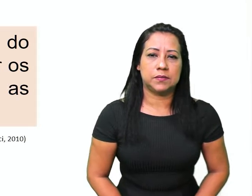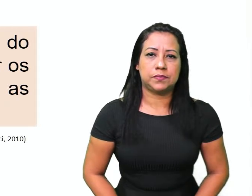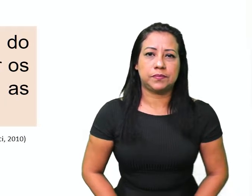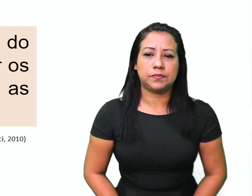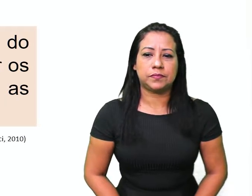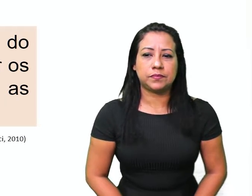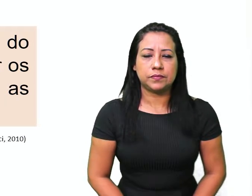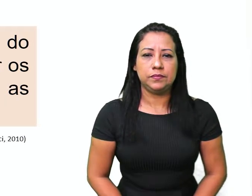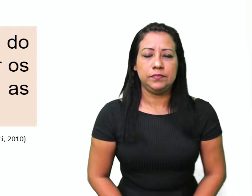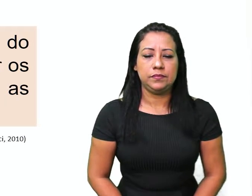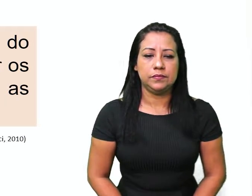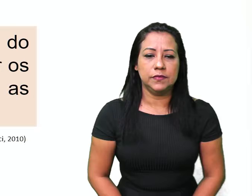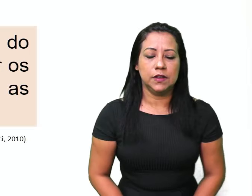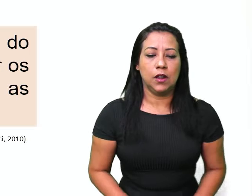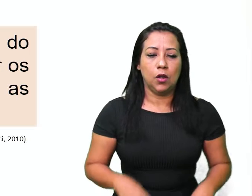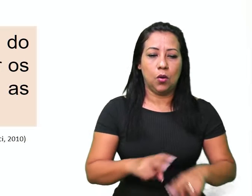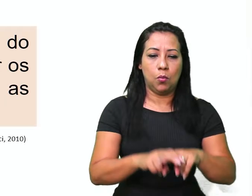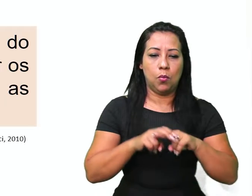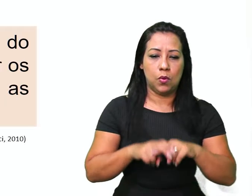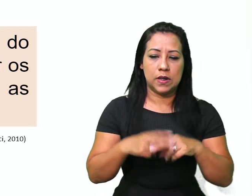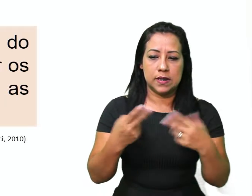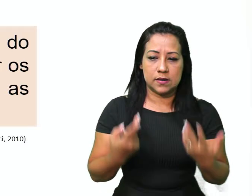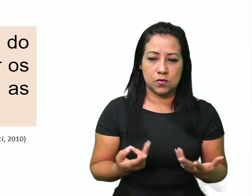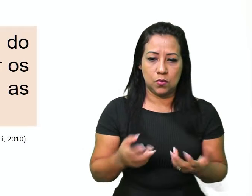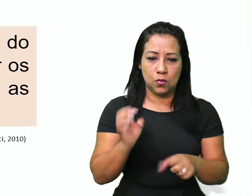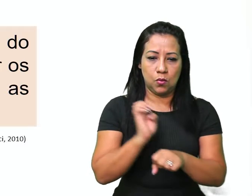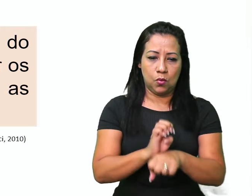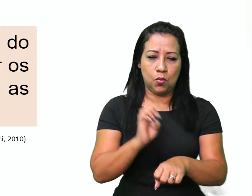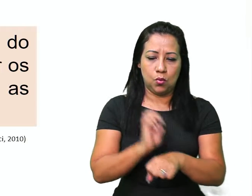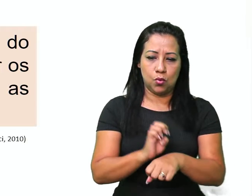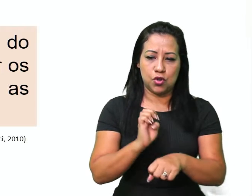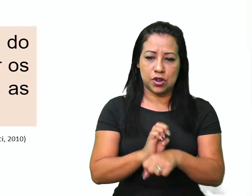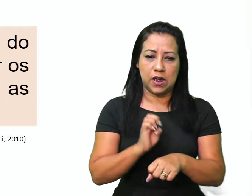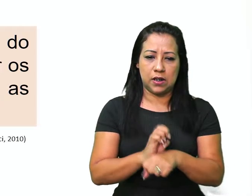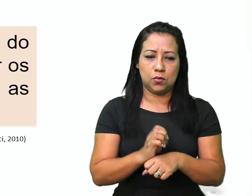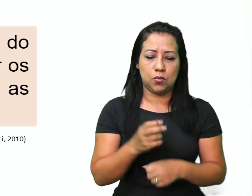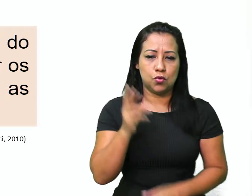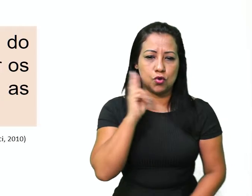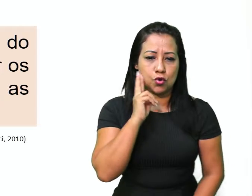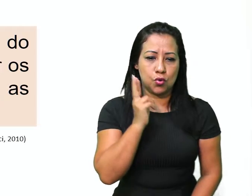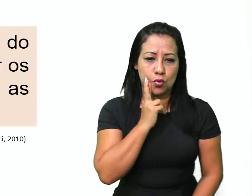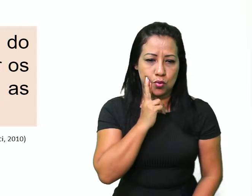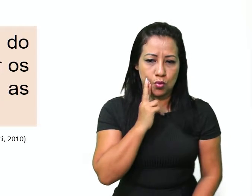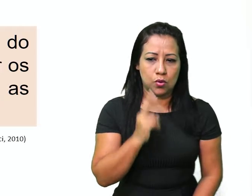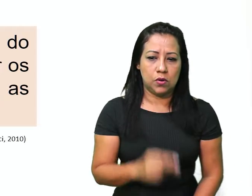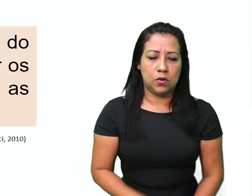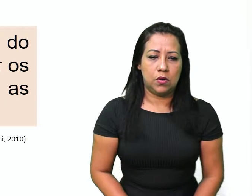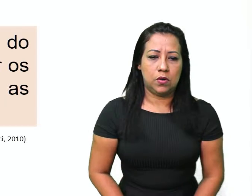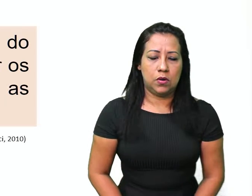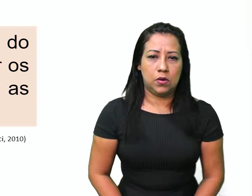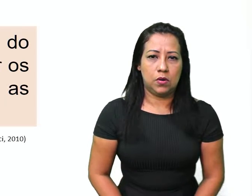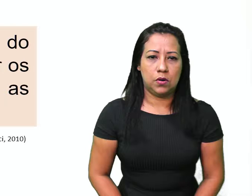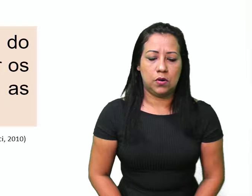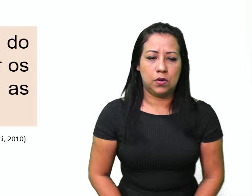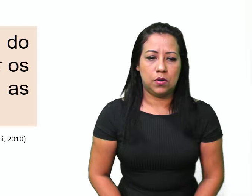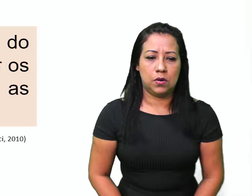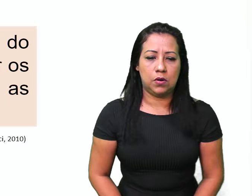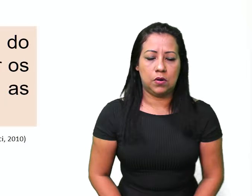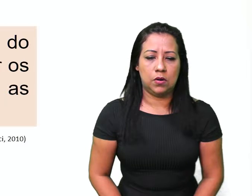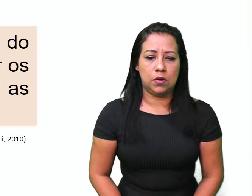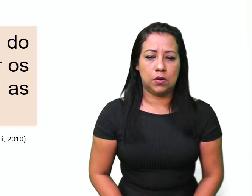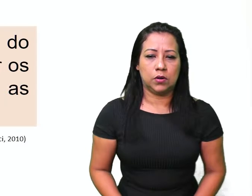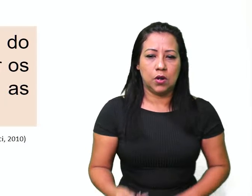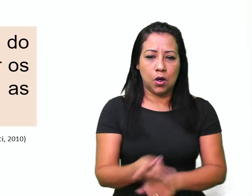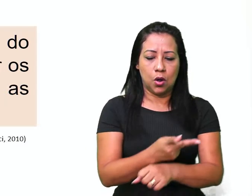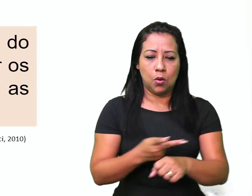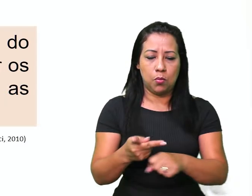XIX. Por isso, o Estado não é o Estado de Rondônia, é o Estado federativo.